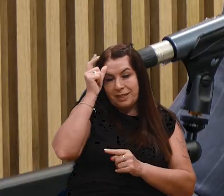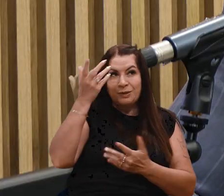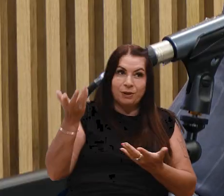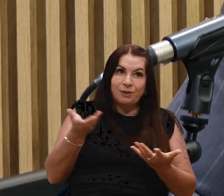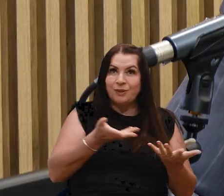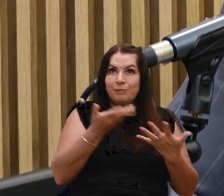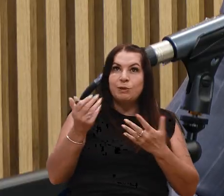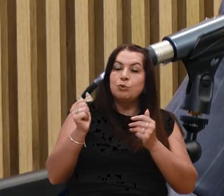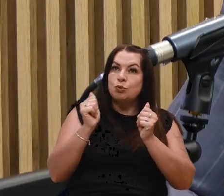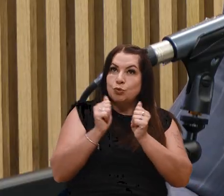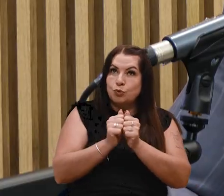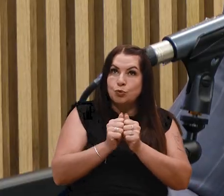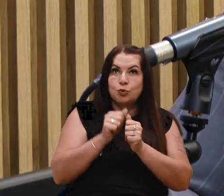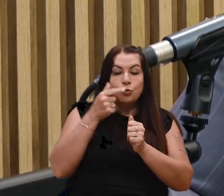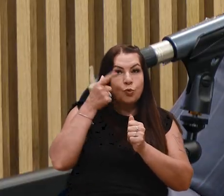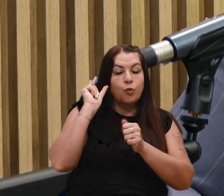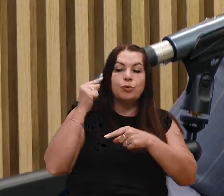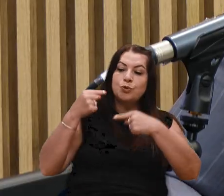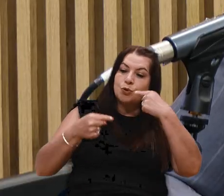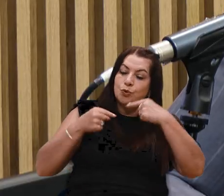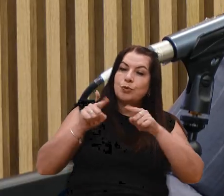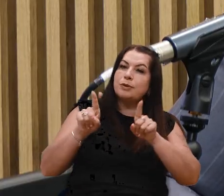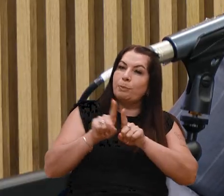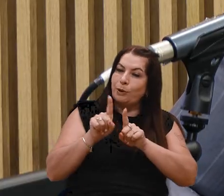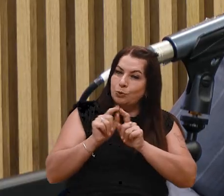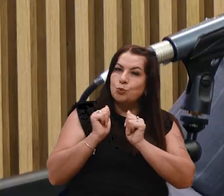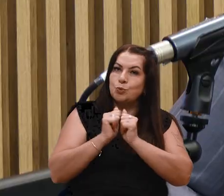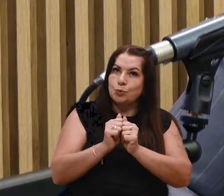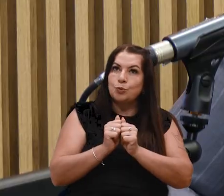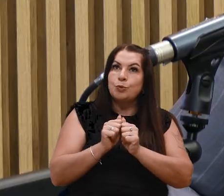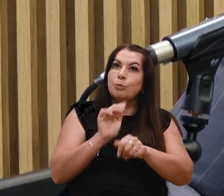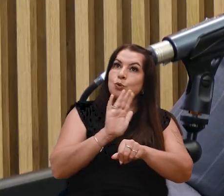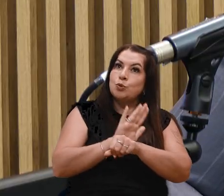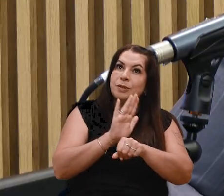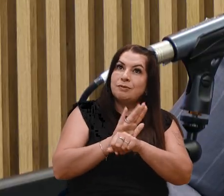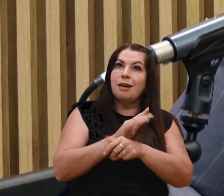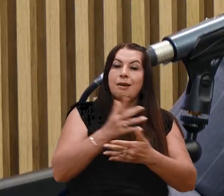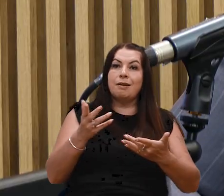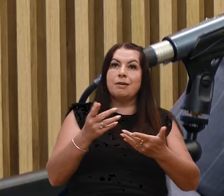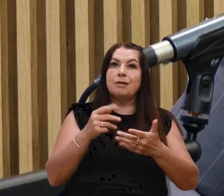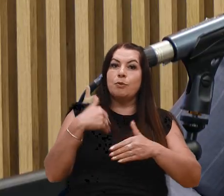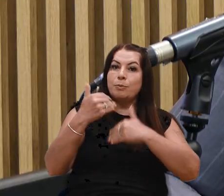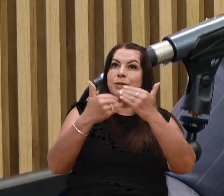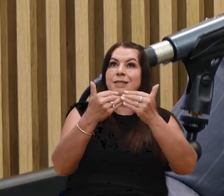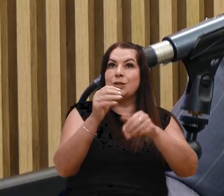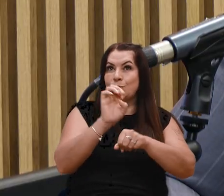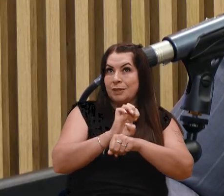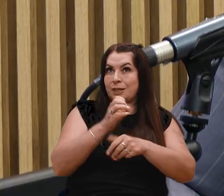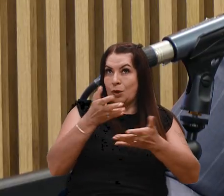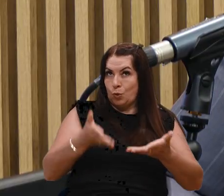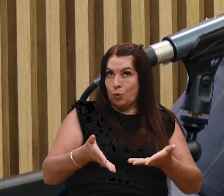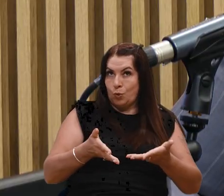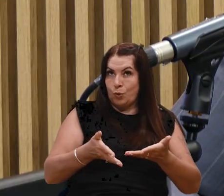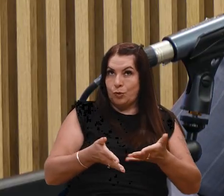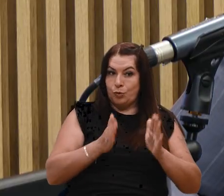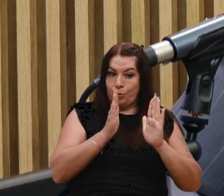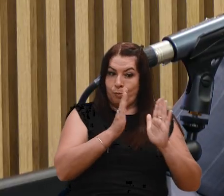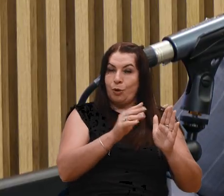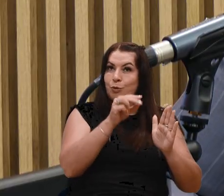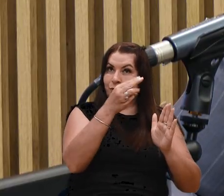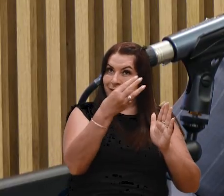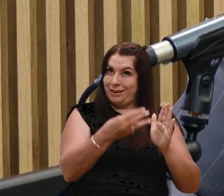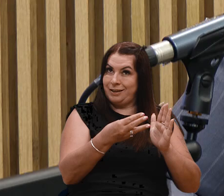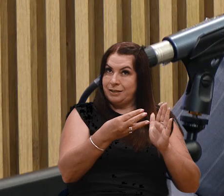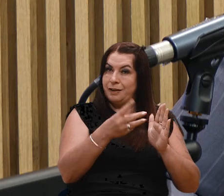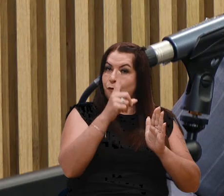mas estamos juntos, mas a gente estava ontem discutindo isso também, para contribuir, para colaborar com esse processo do do Estado agora, com o Bloco 3. O Bloco 3 foi